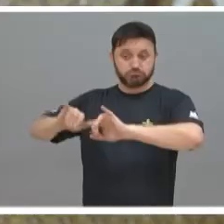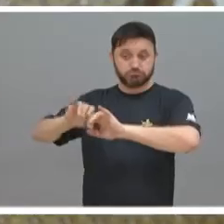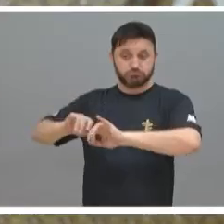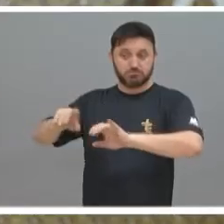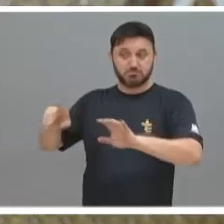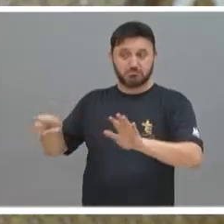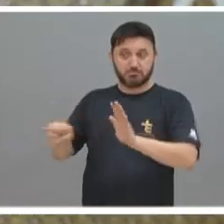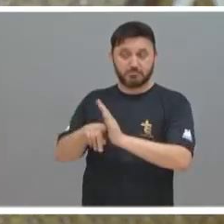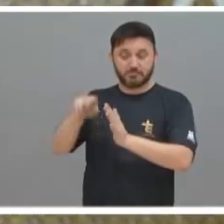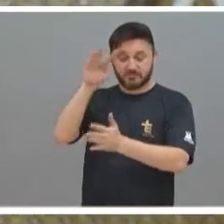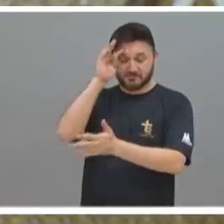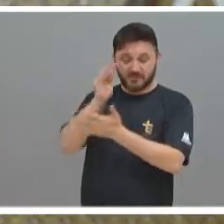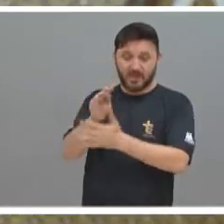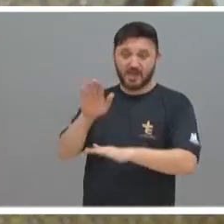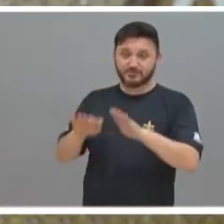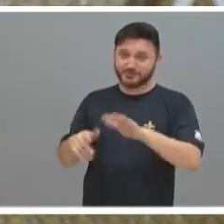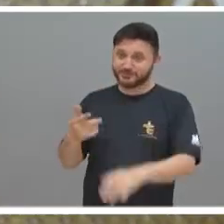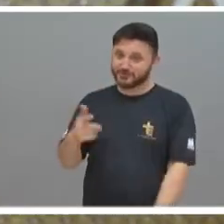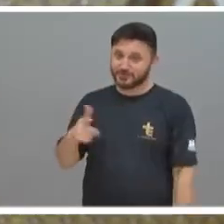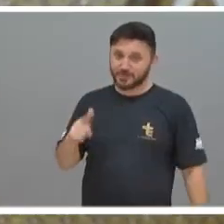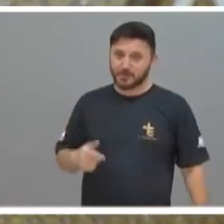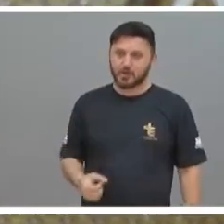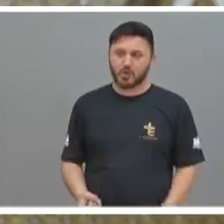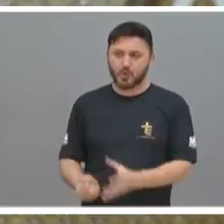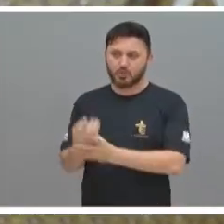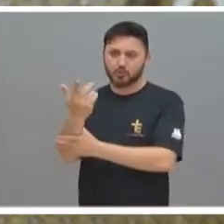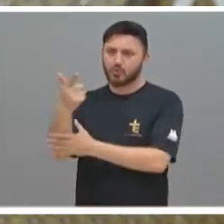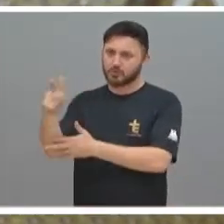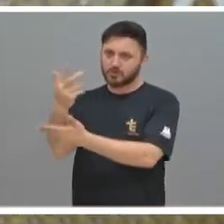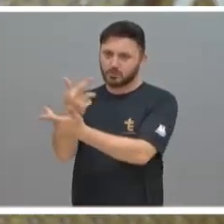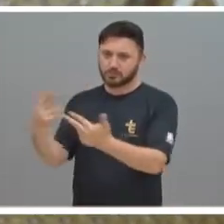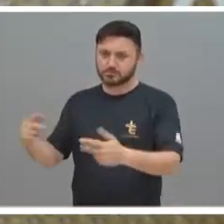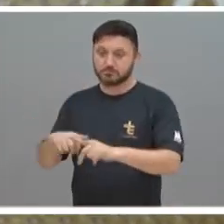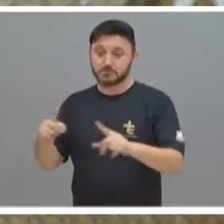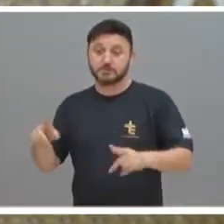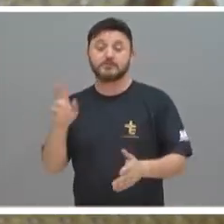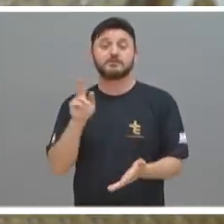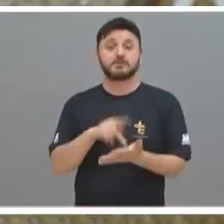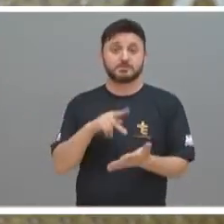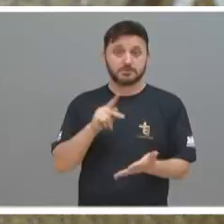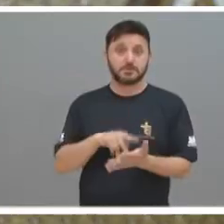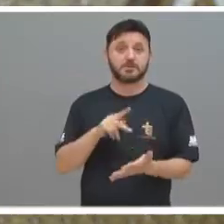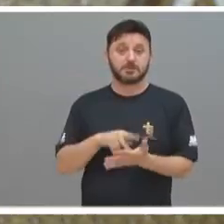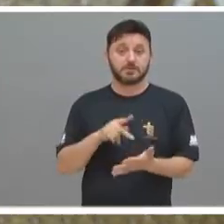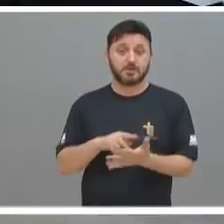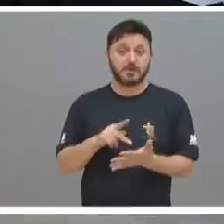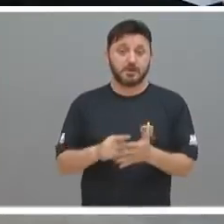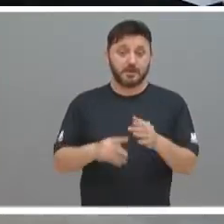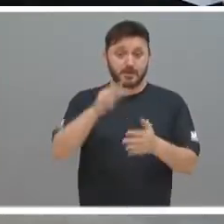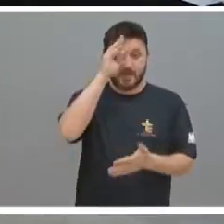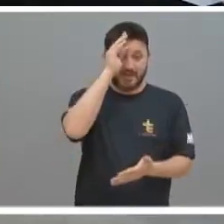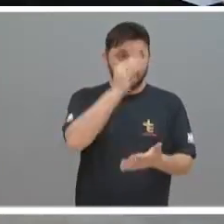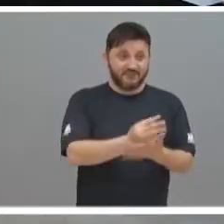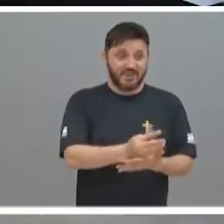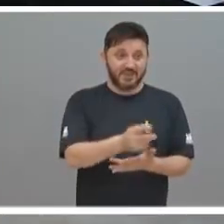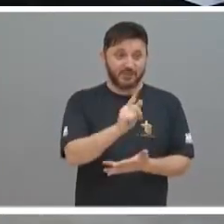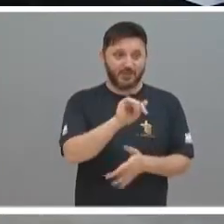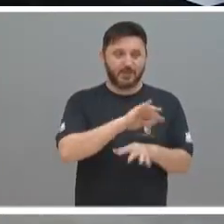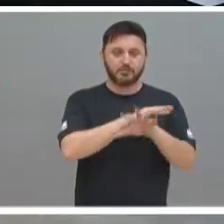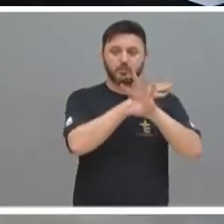fé, pode ser fruto de outras coisas, mas é verdade, a fé não é